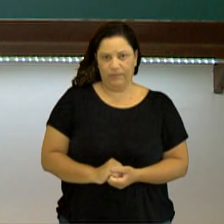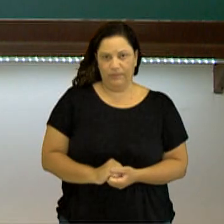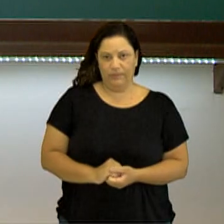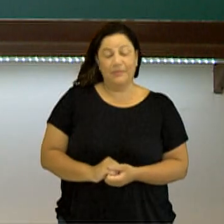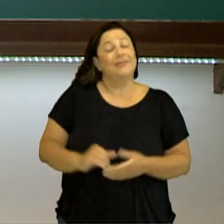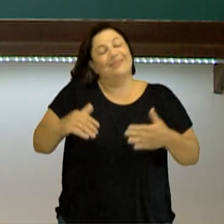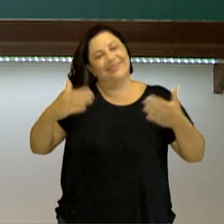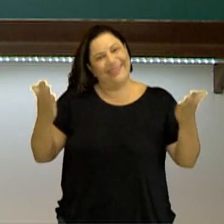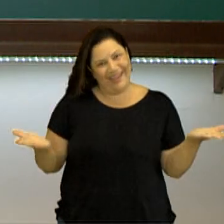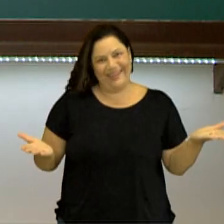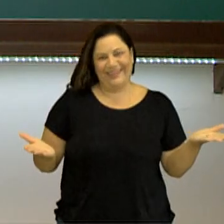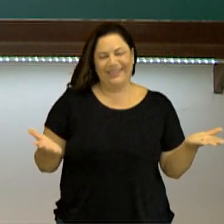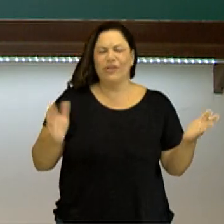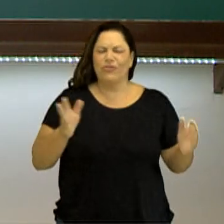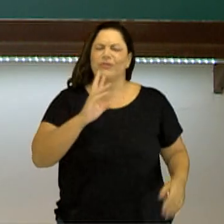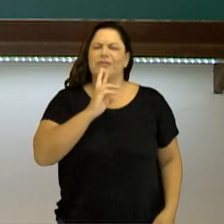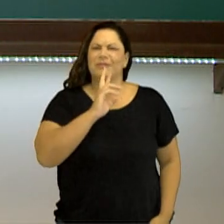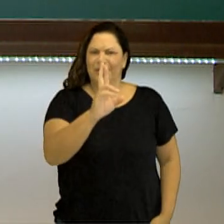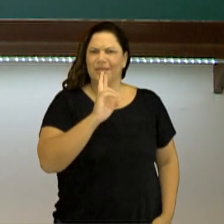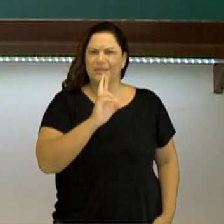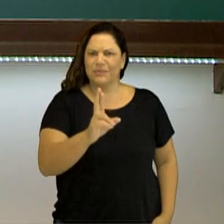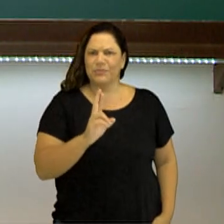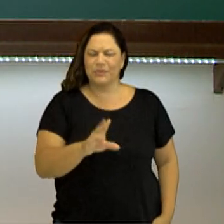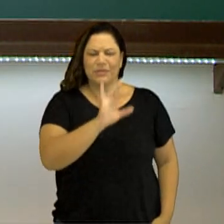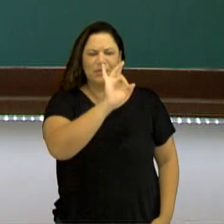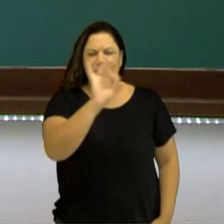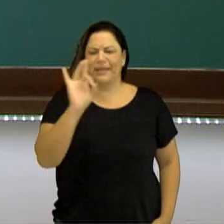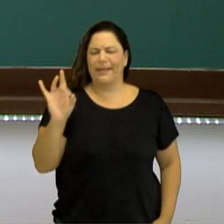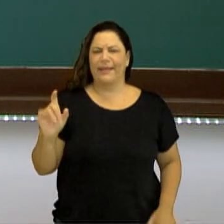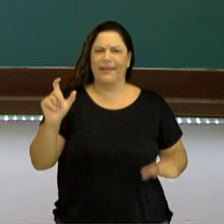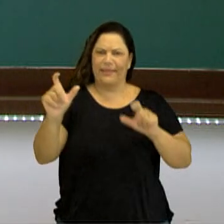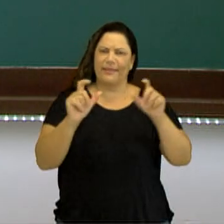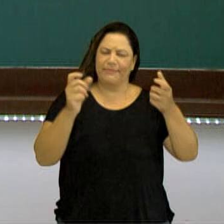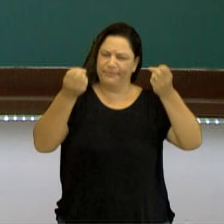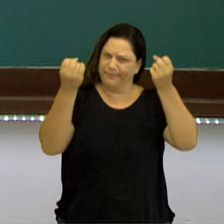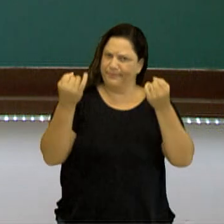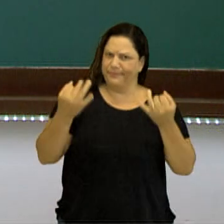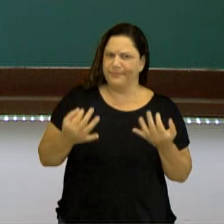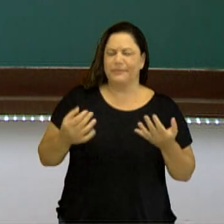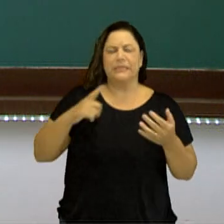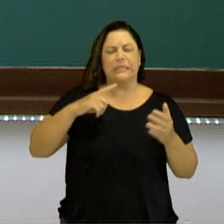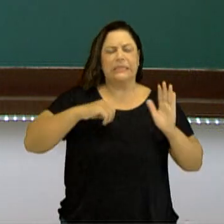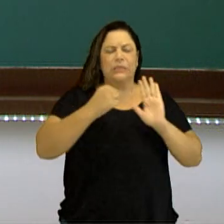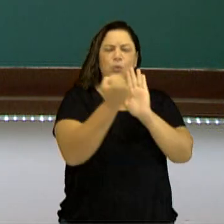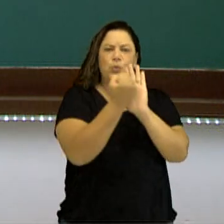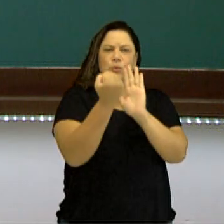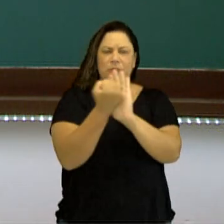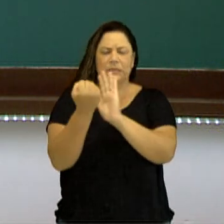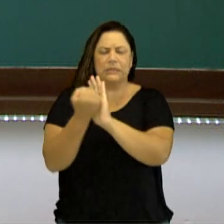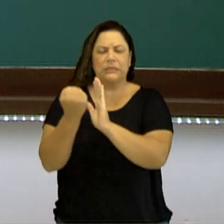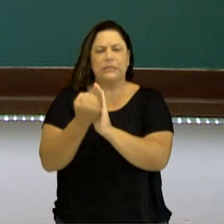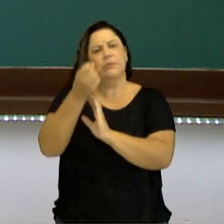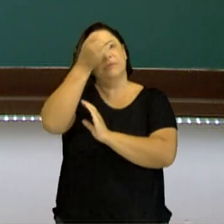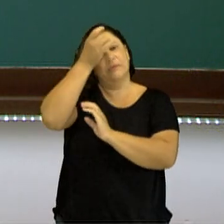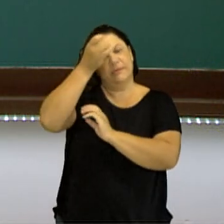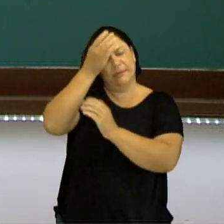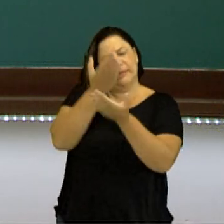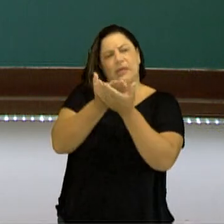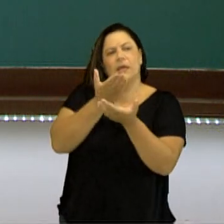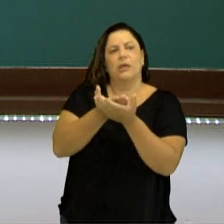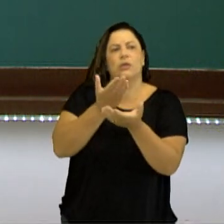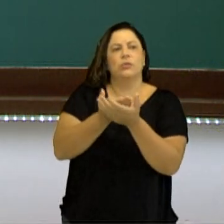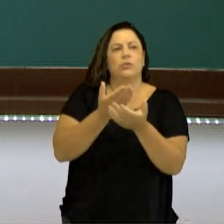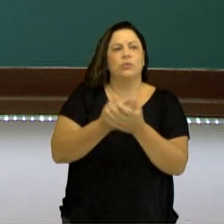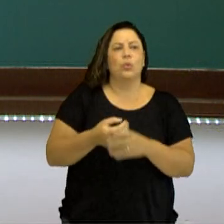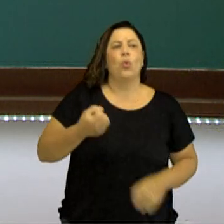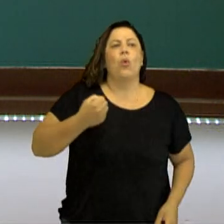Daí, pessoal, responderam? Cada palavra dessas que eu tenho dito, elas têm um símbolo para facilitar nosso estudo. Olha lá, ó.